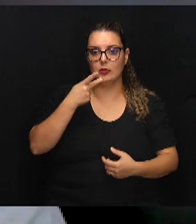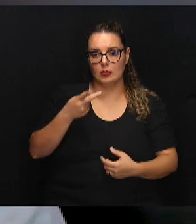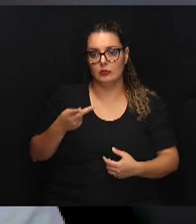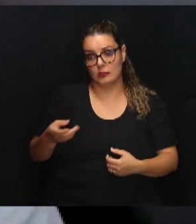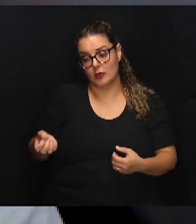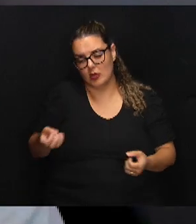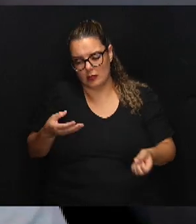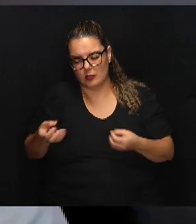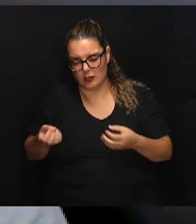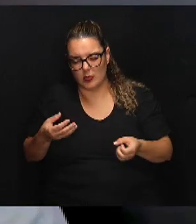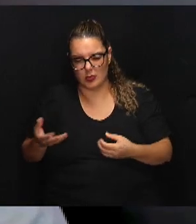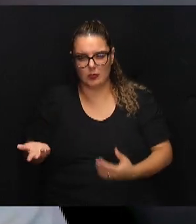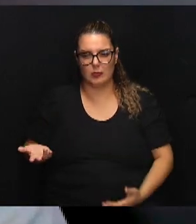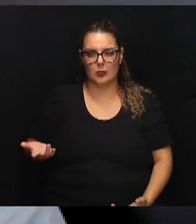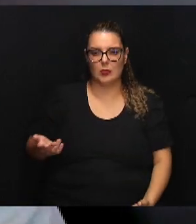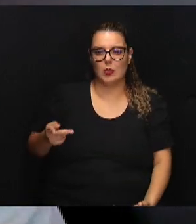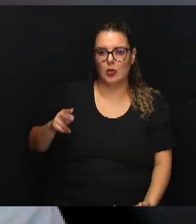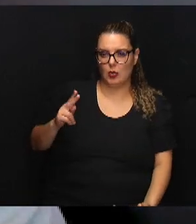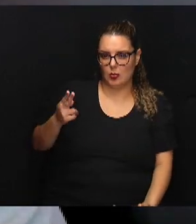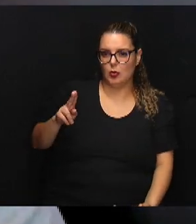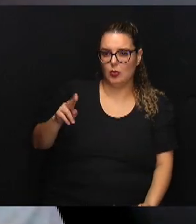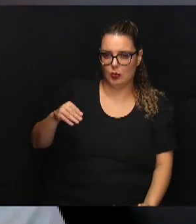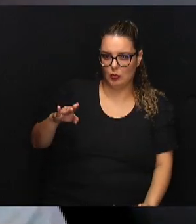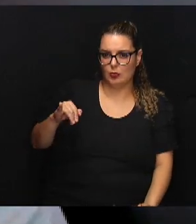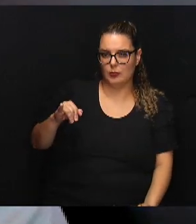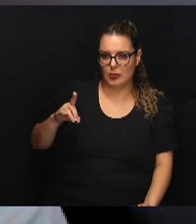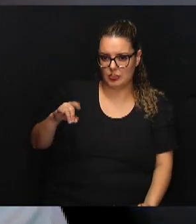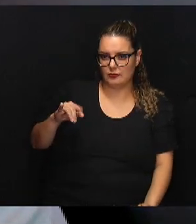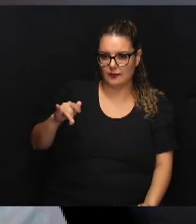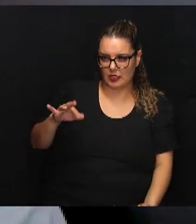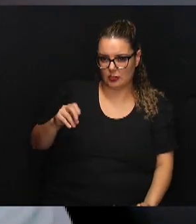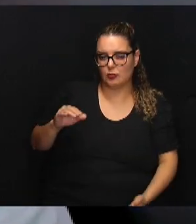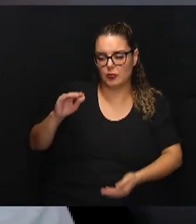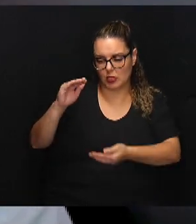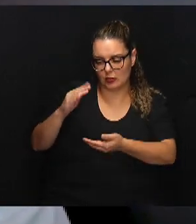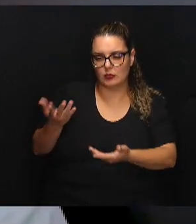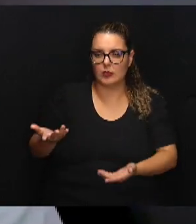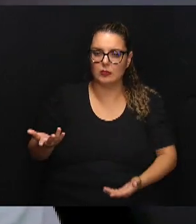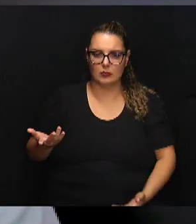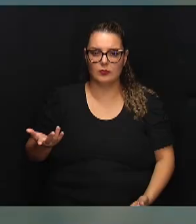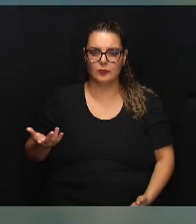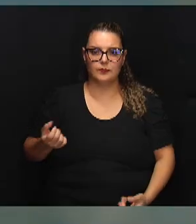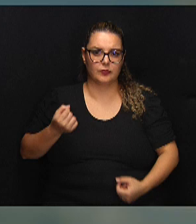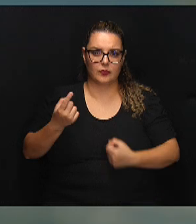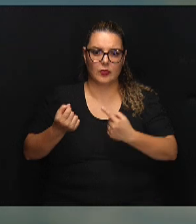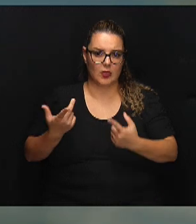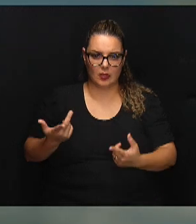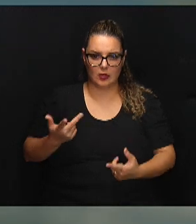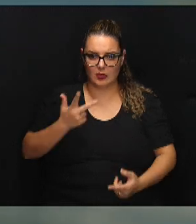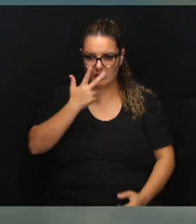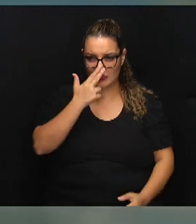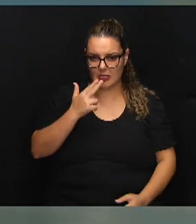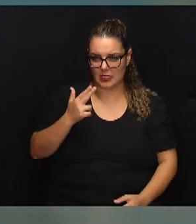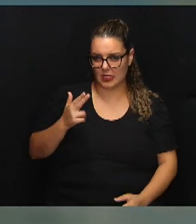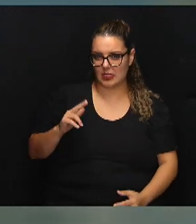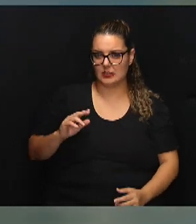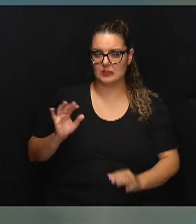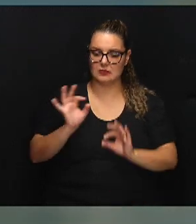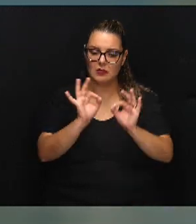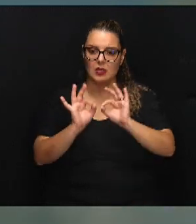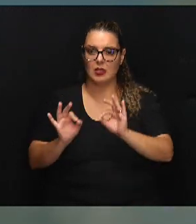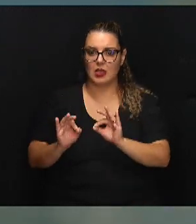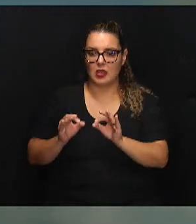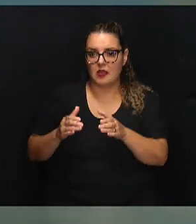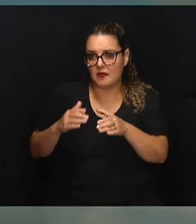popularização desses umidificadores ultrassônicos, pequenininhos, você até tem alguns até que parecem enfeites, né? Parecem vasinhos.